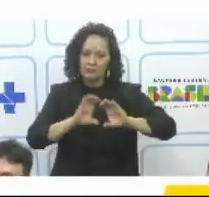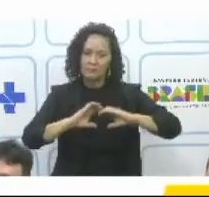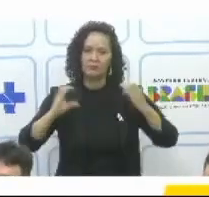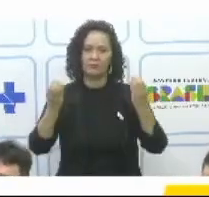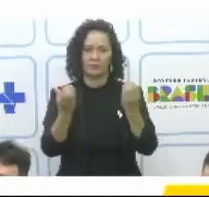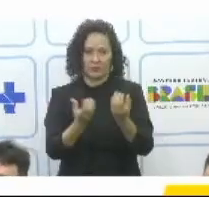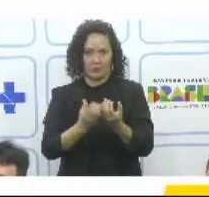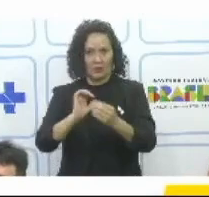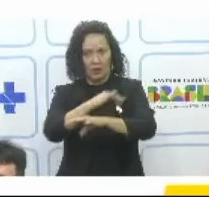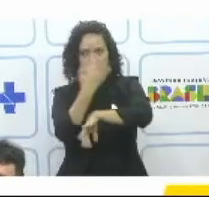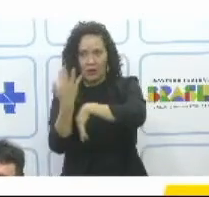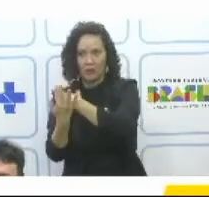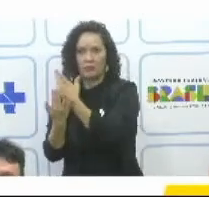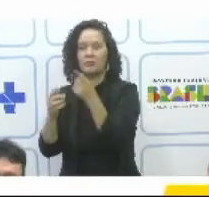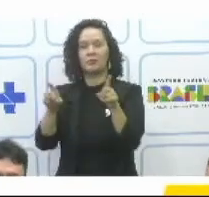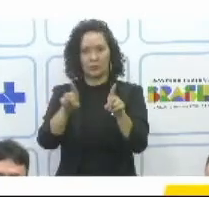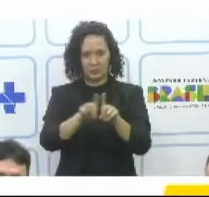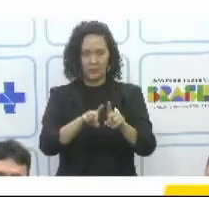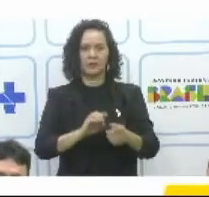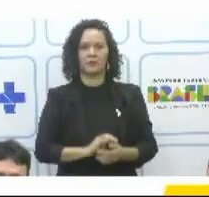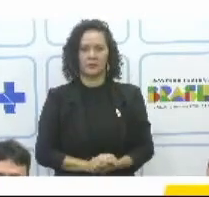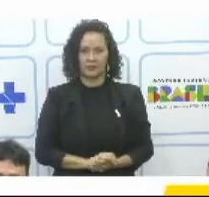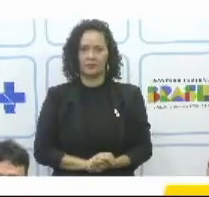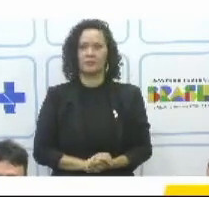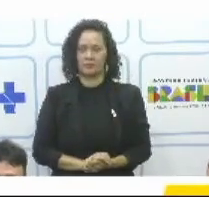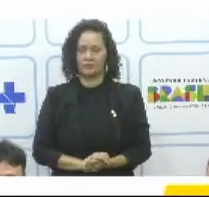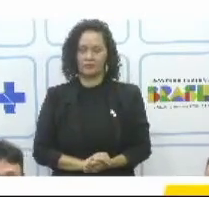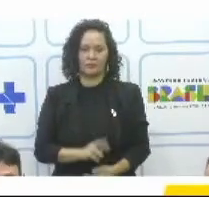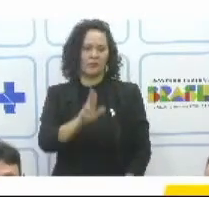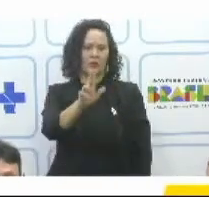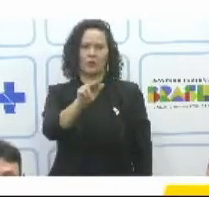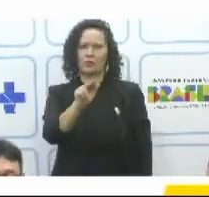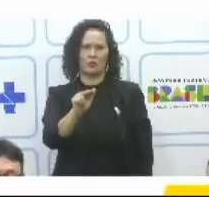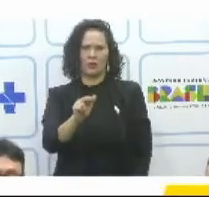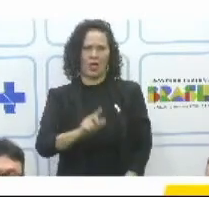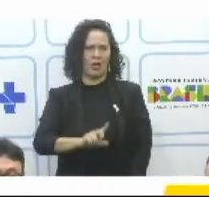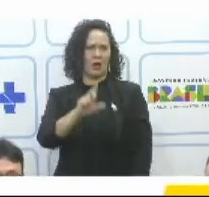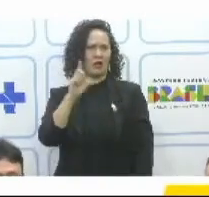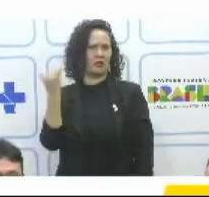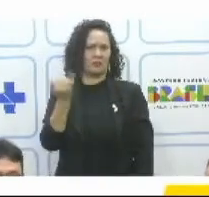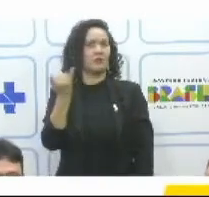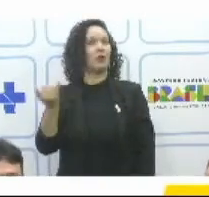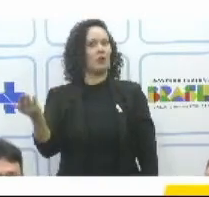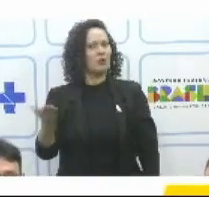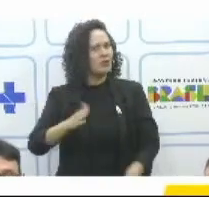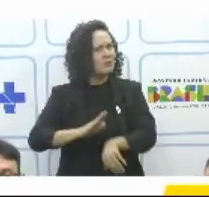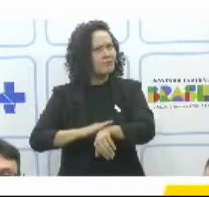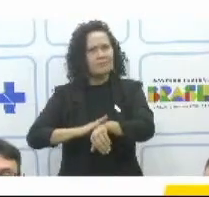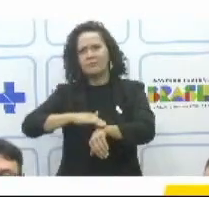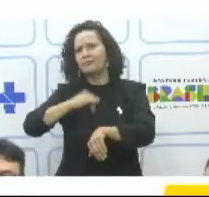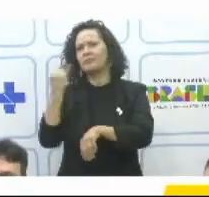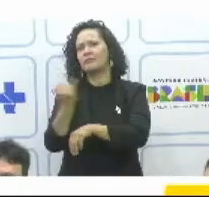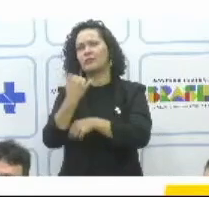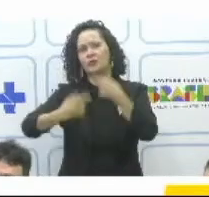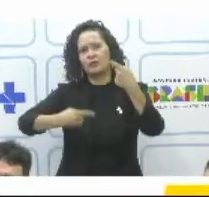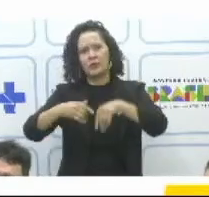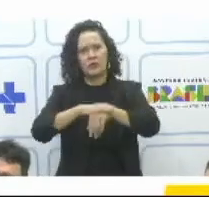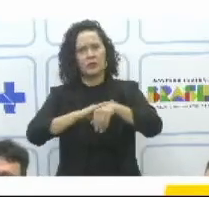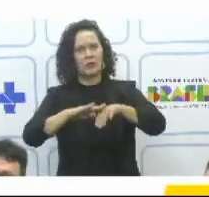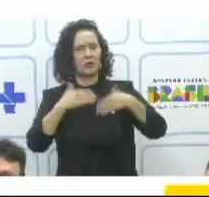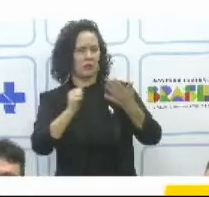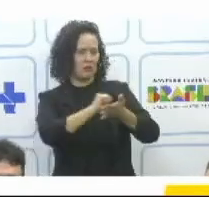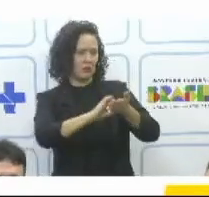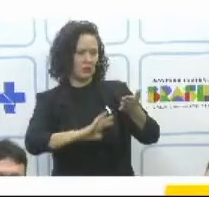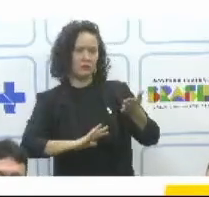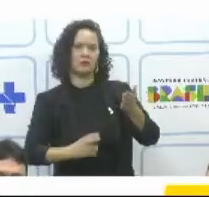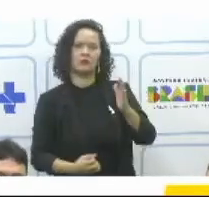e ambiental, né? Então, nunca foi tão importante a gente discutir, debater, né, as ações,